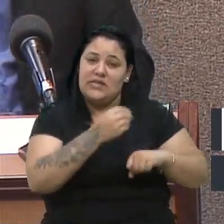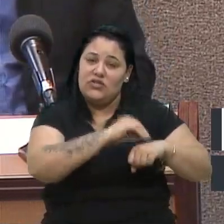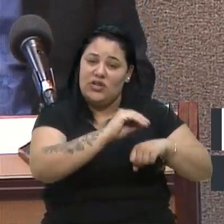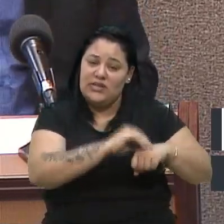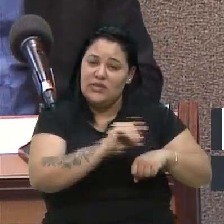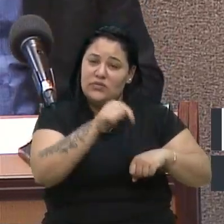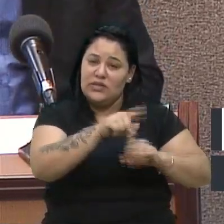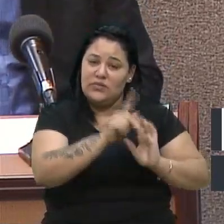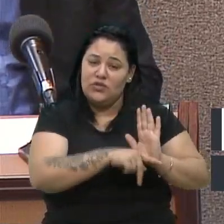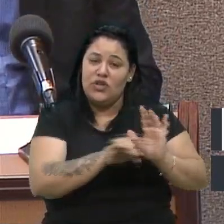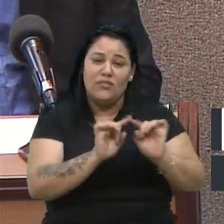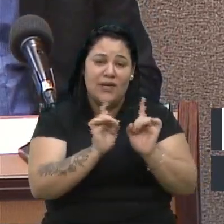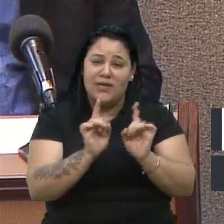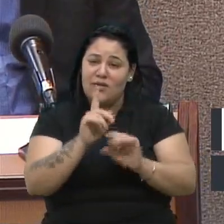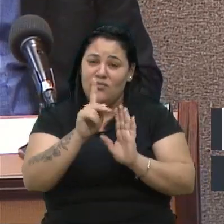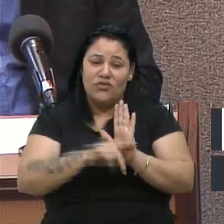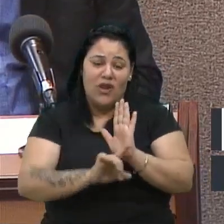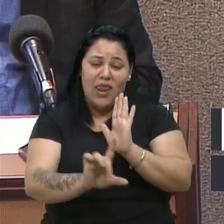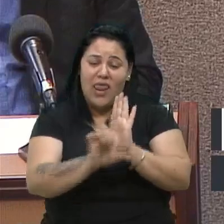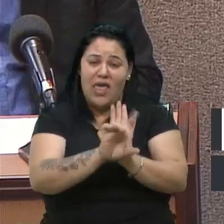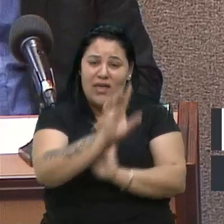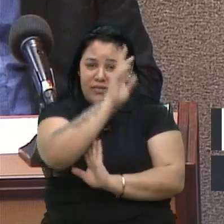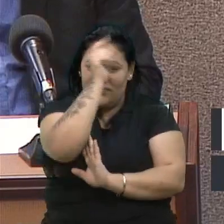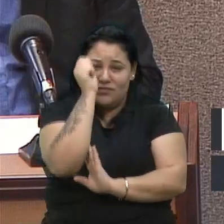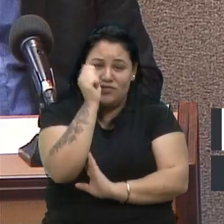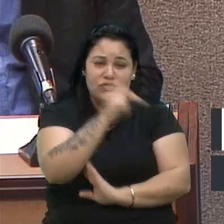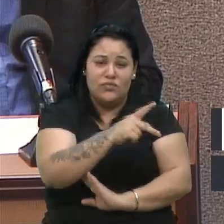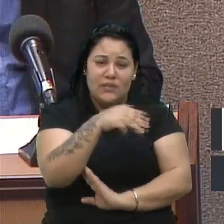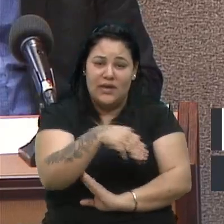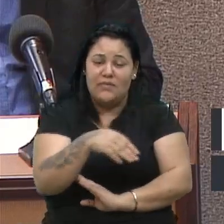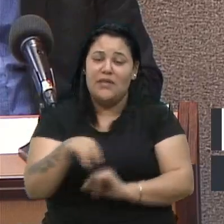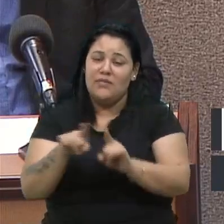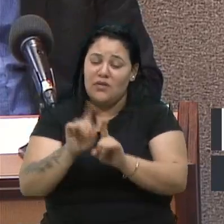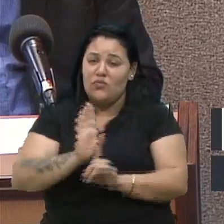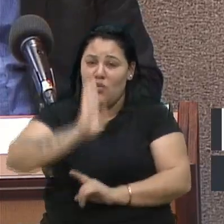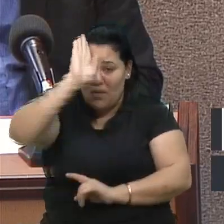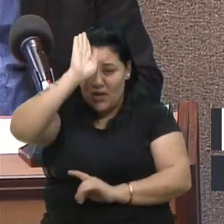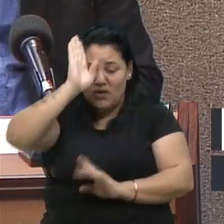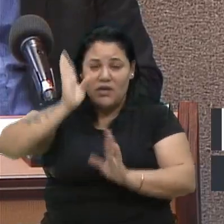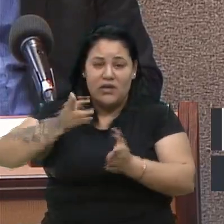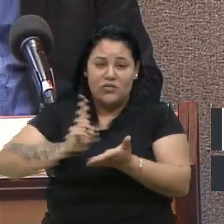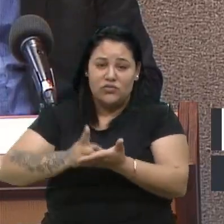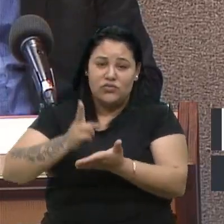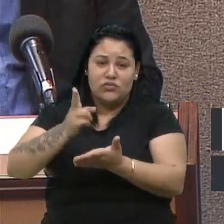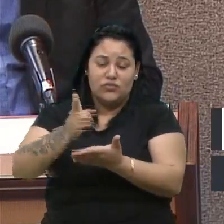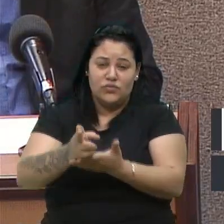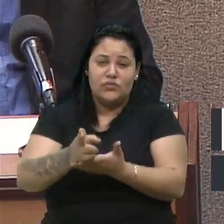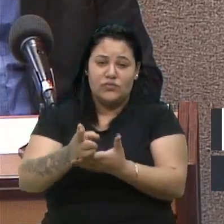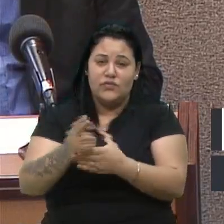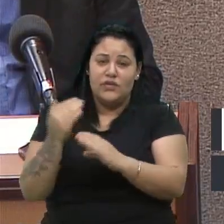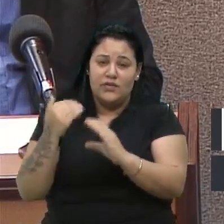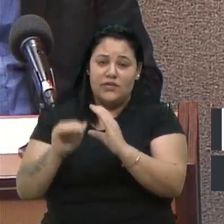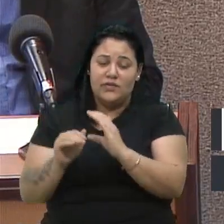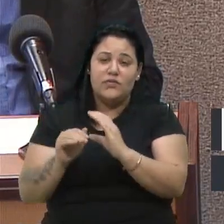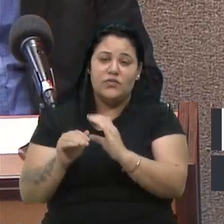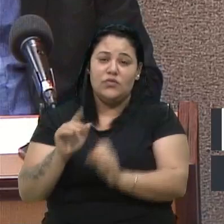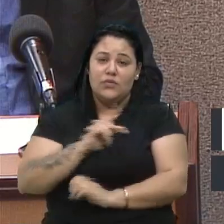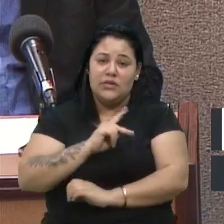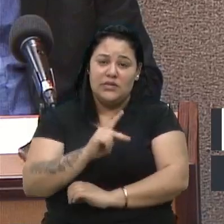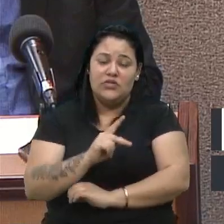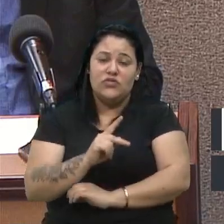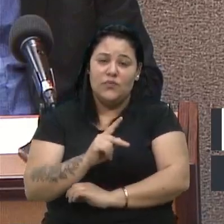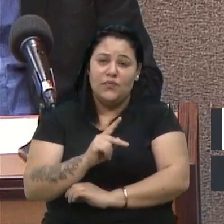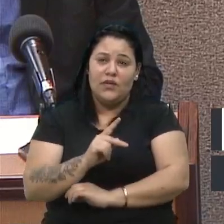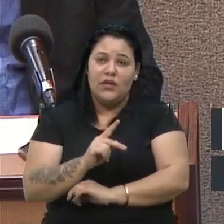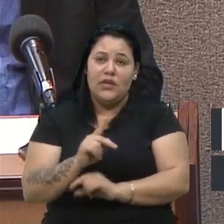mas é um projeto de lei orgânica das PMs e dos bombeiros que agora segue para a sanção do presidente da República e que tem